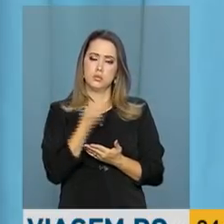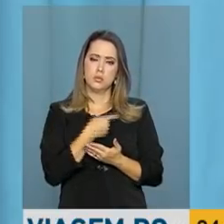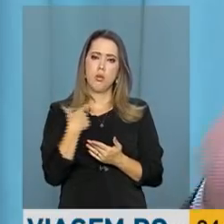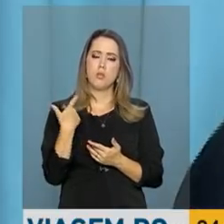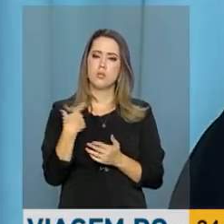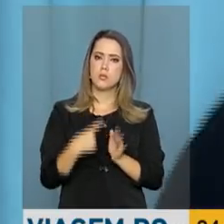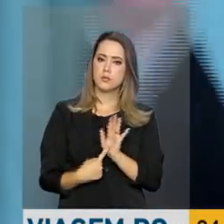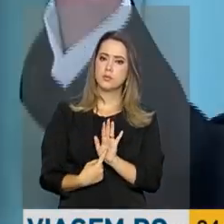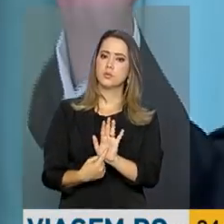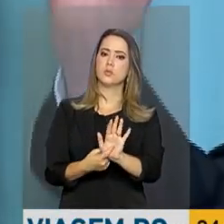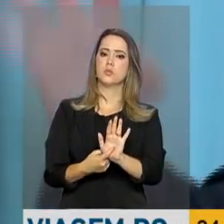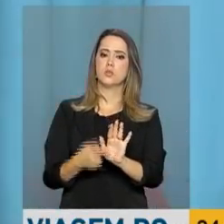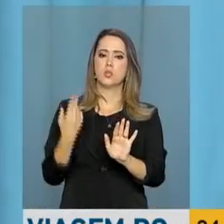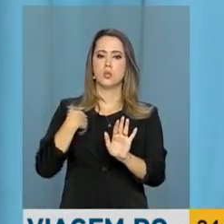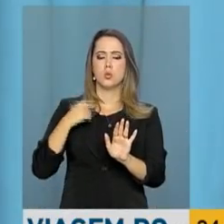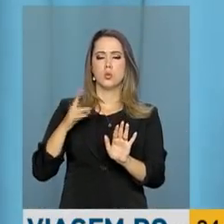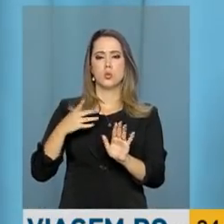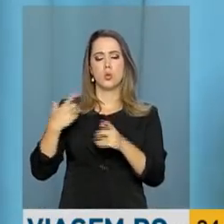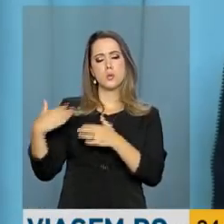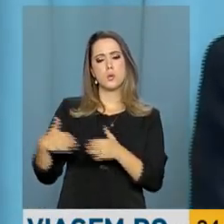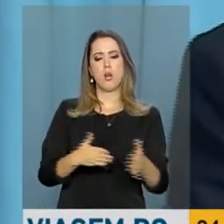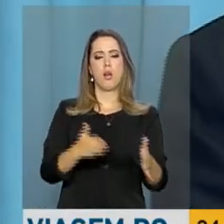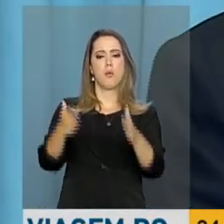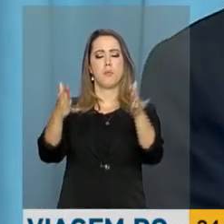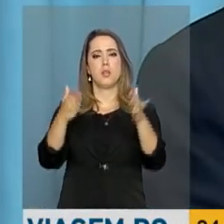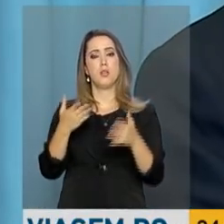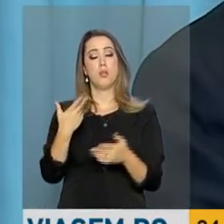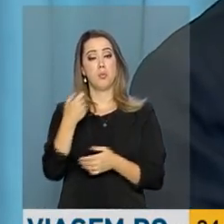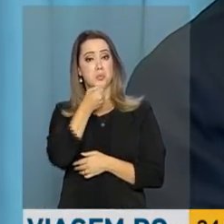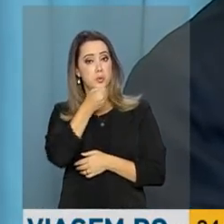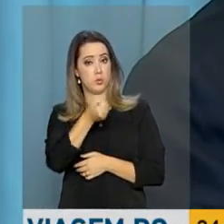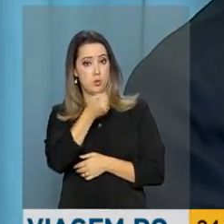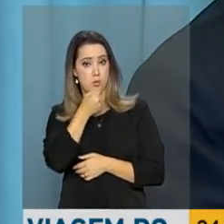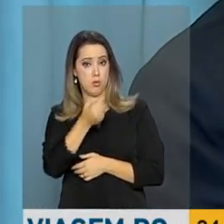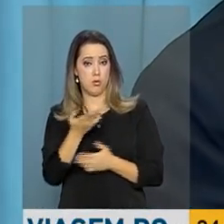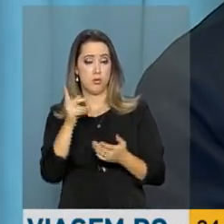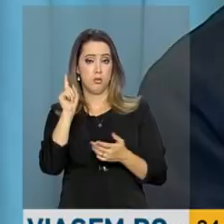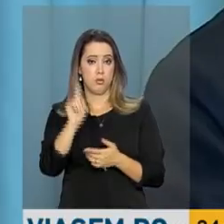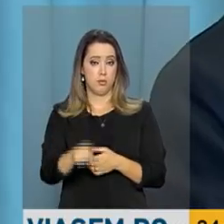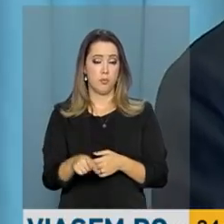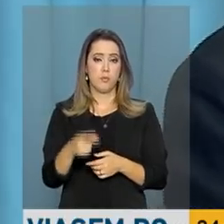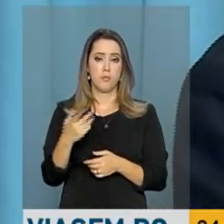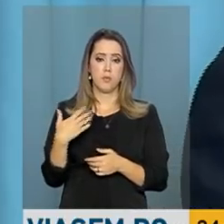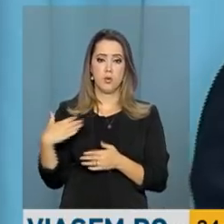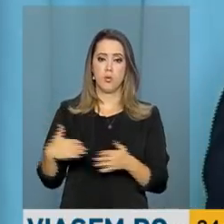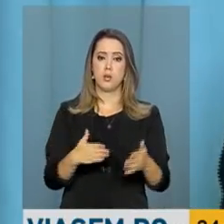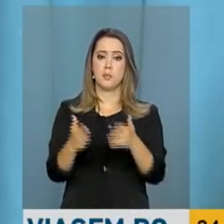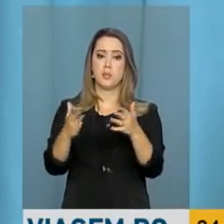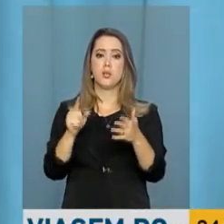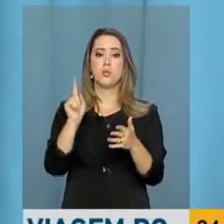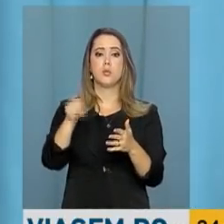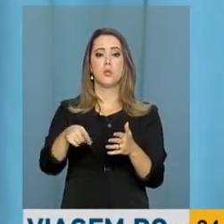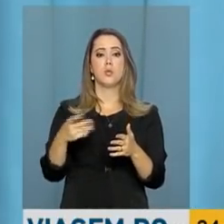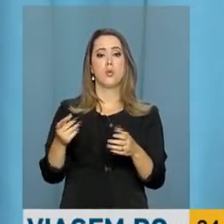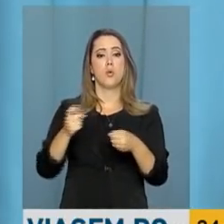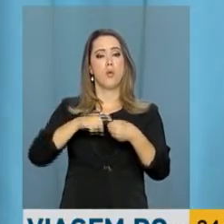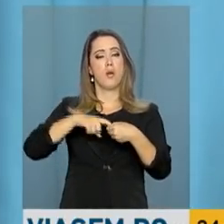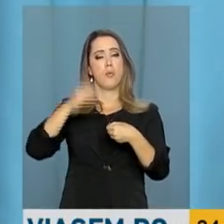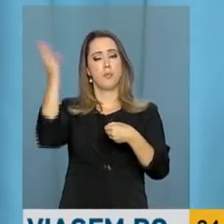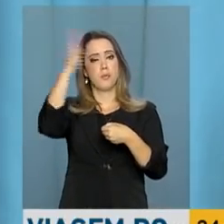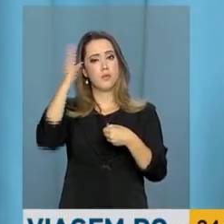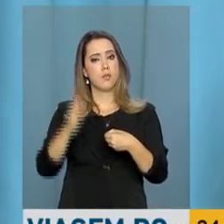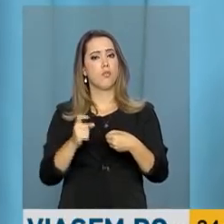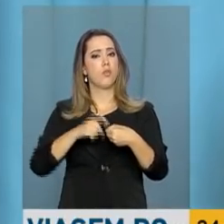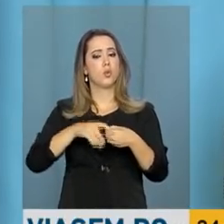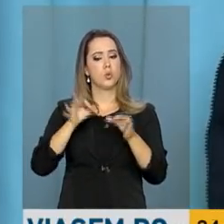chamando, o nosso mote para o discurso, para qualquer manifestação, é exatamente este: o Brasil voltou, e voltou